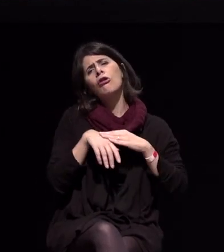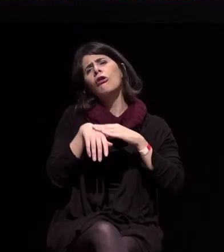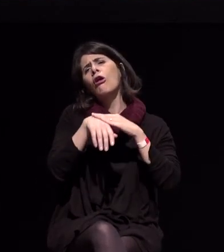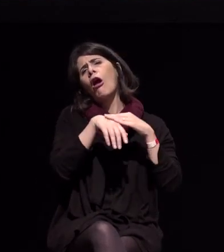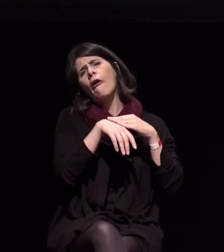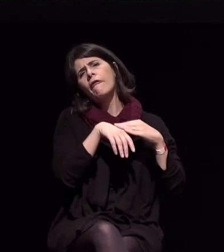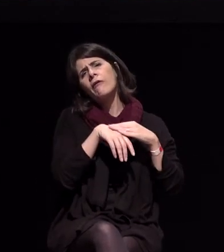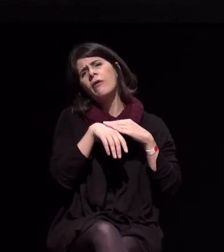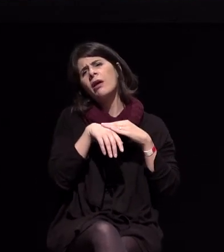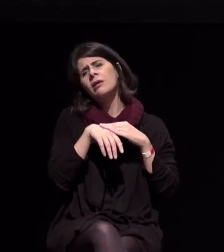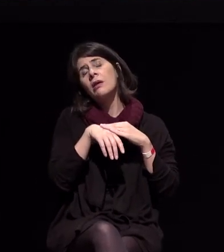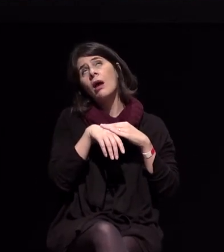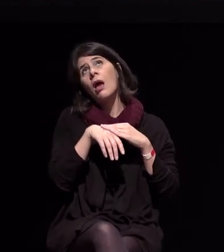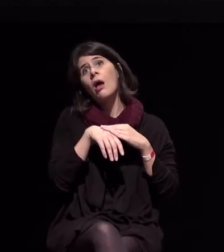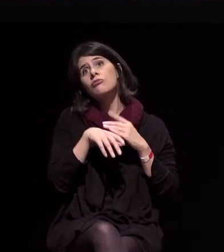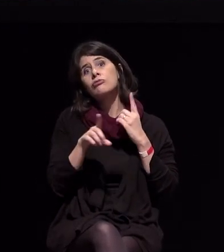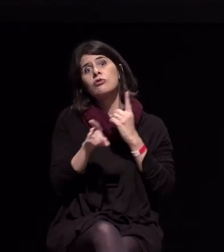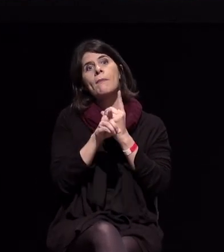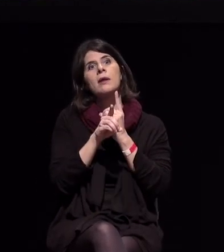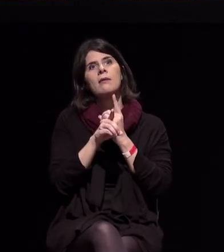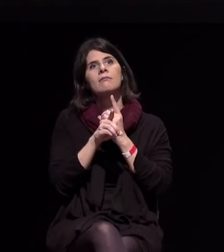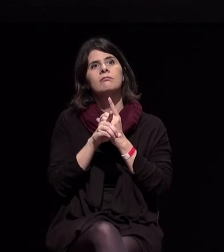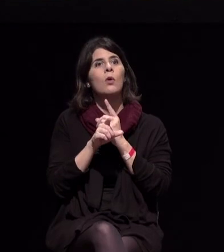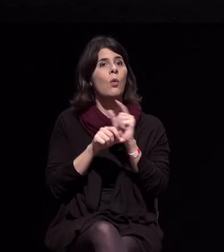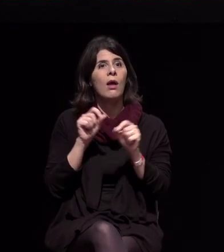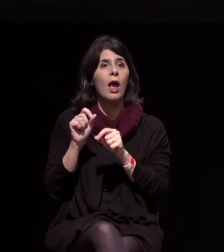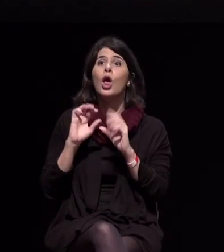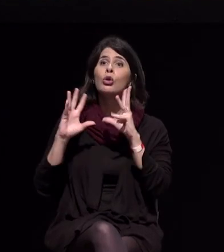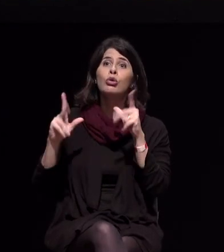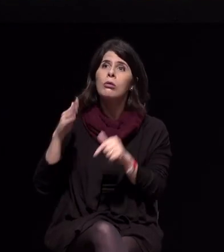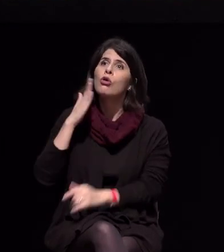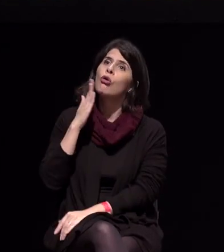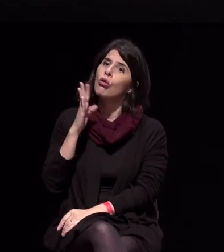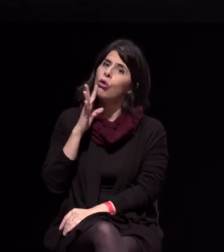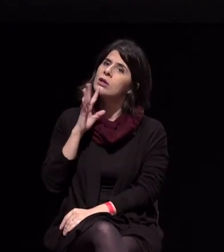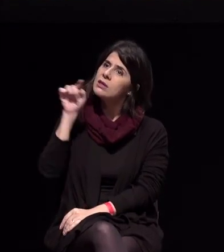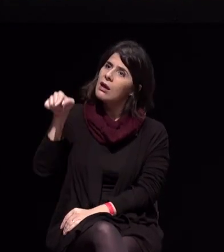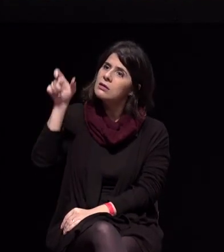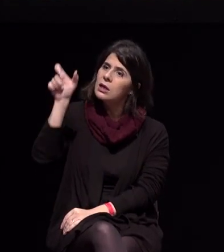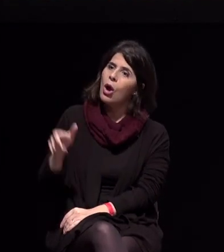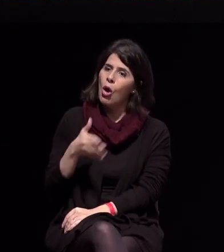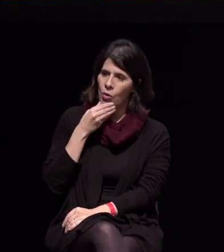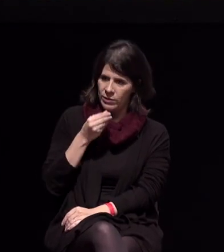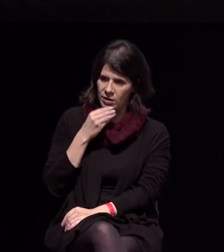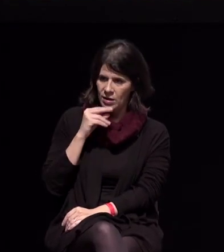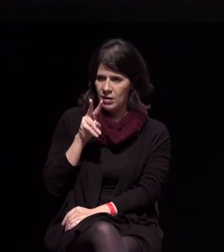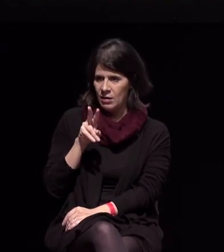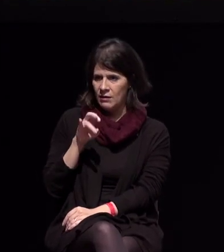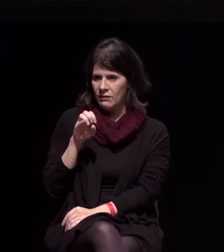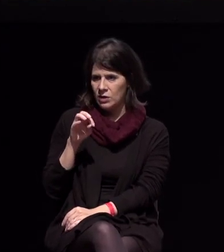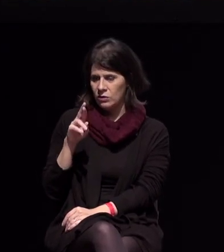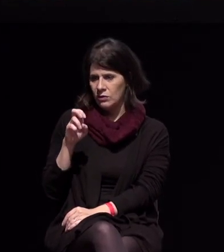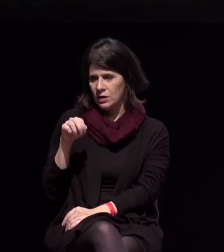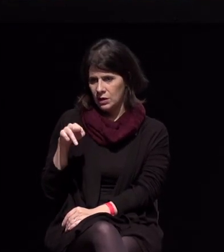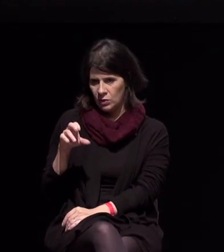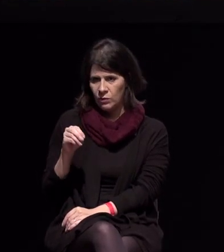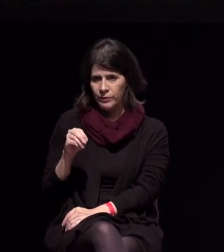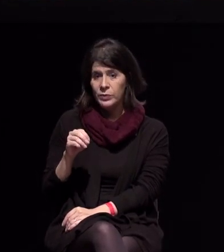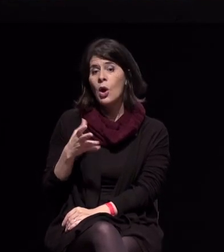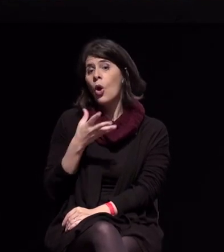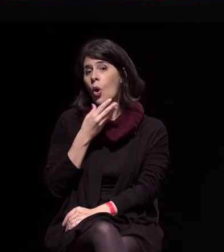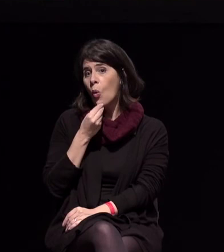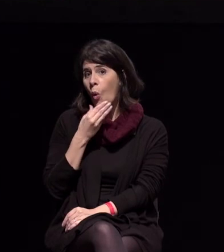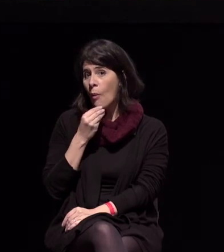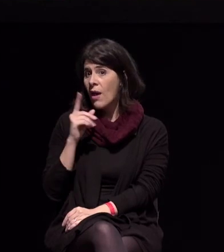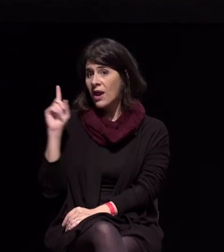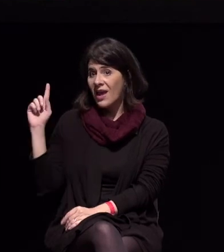Victorino, mas ninguém contava. O Victorino era de um italiano que laçou uma mulher bugre no meio do